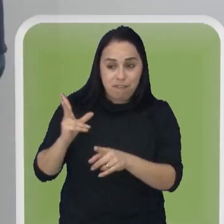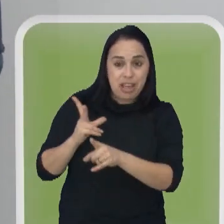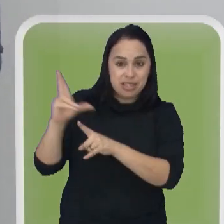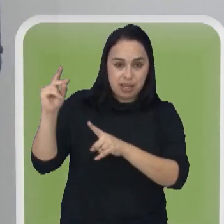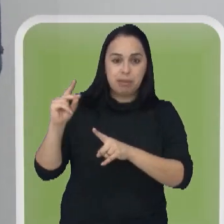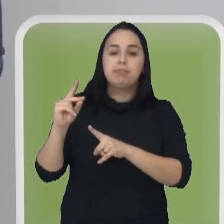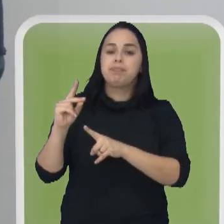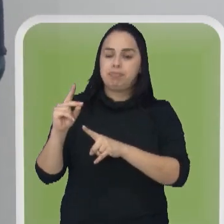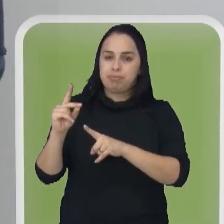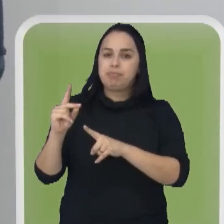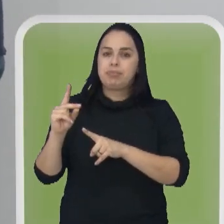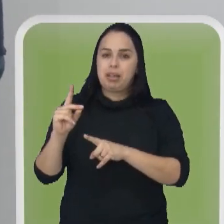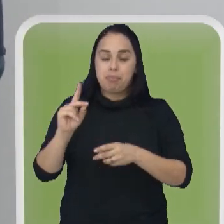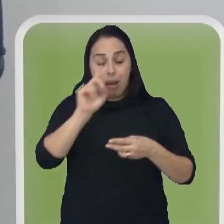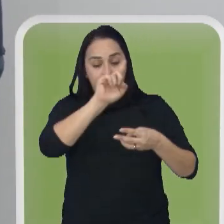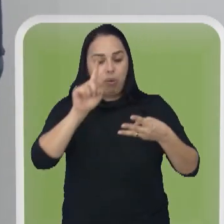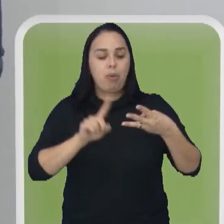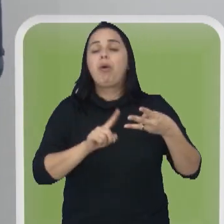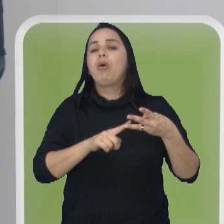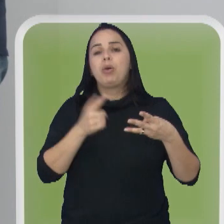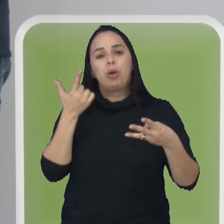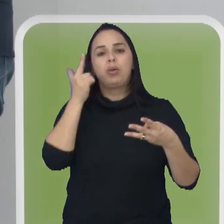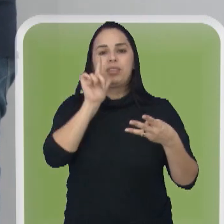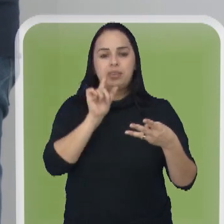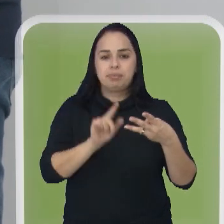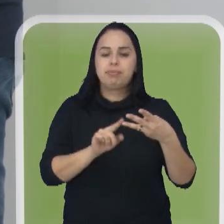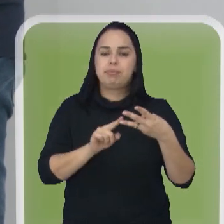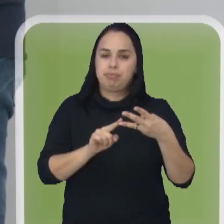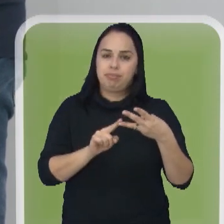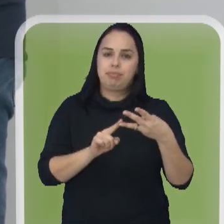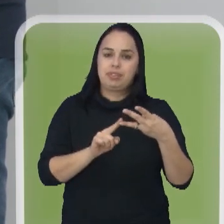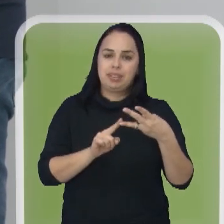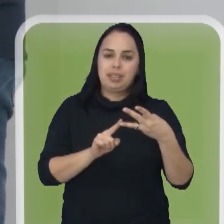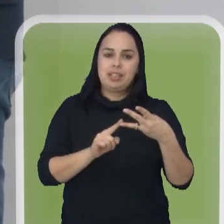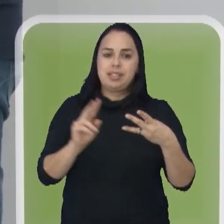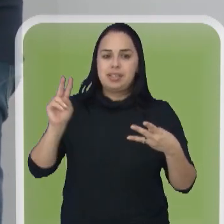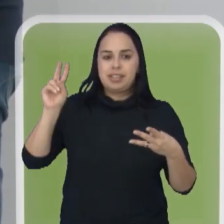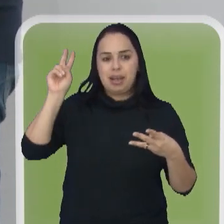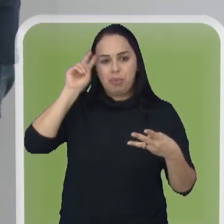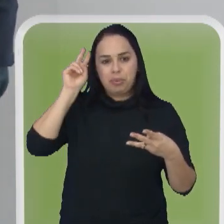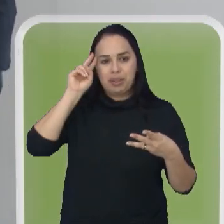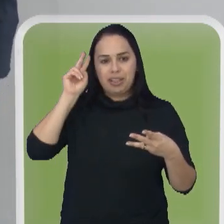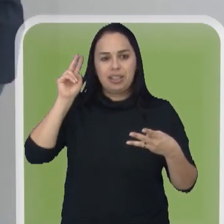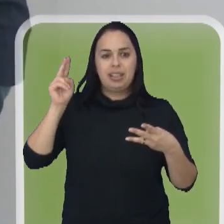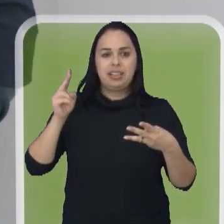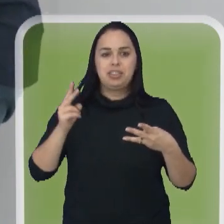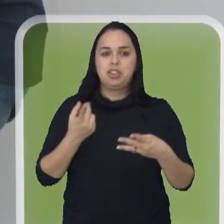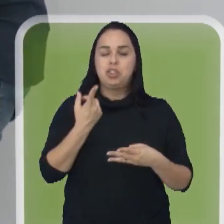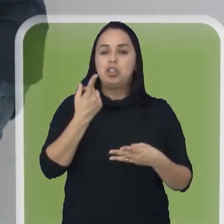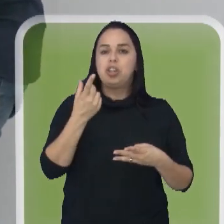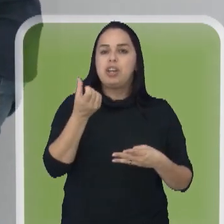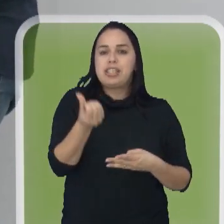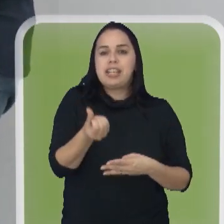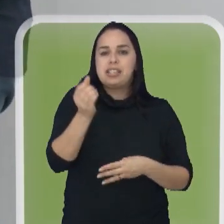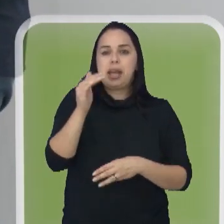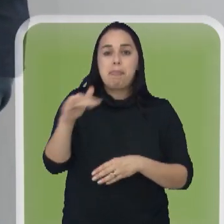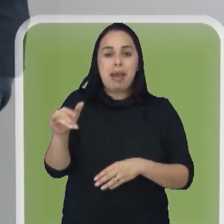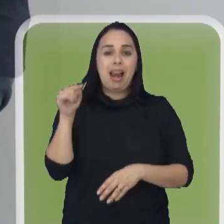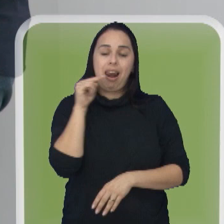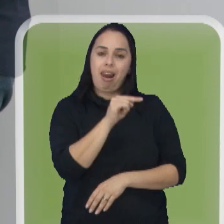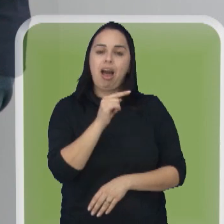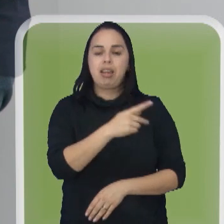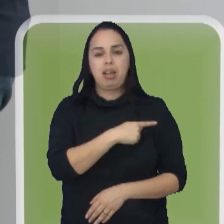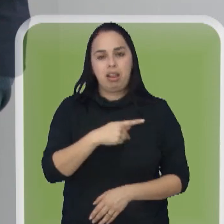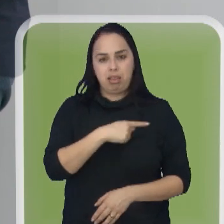para levar o jogo para a decisão lá na segunda-feira, 18h30, novamente no ginásio do Riacho. Se o